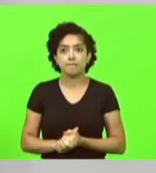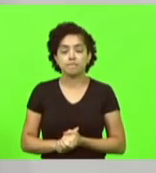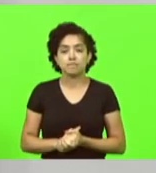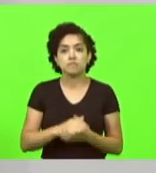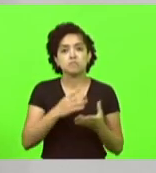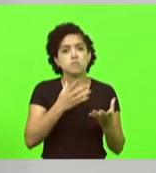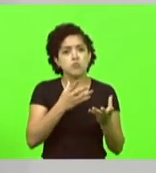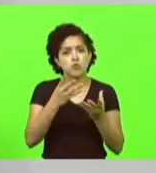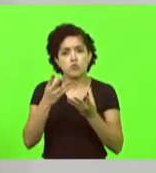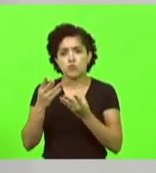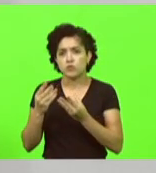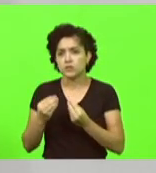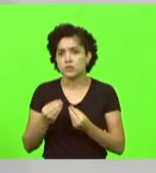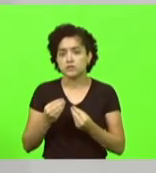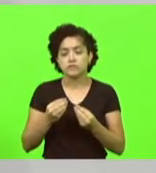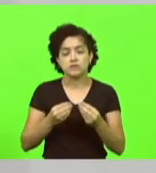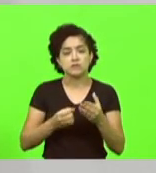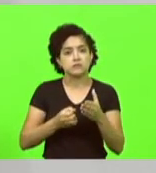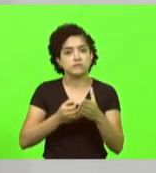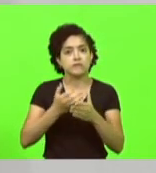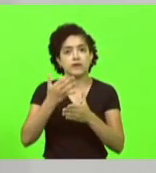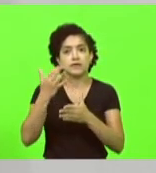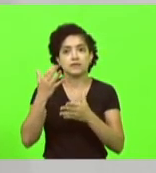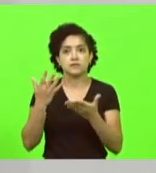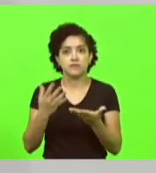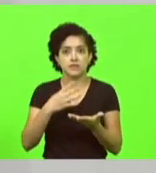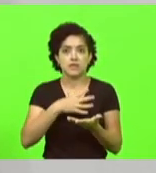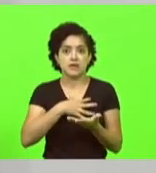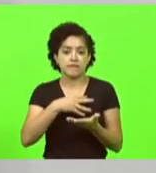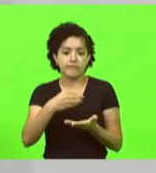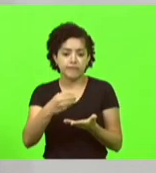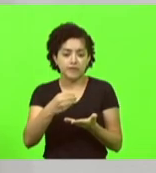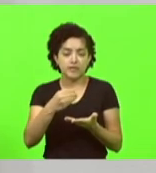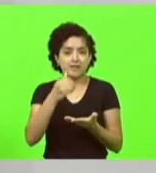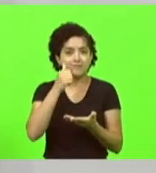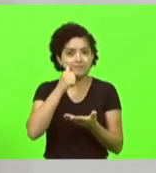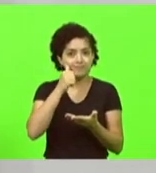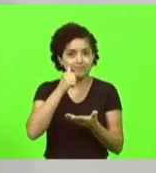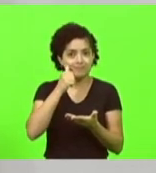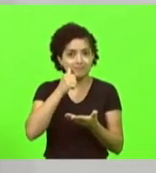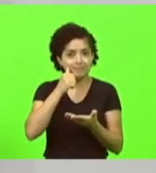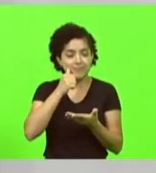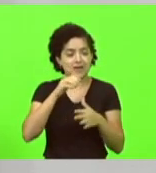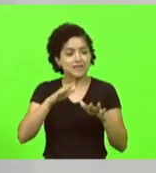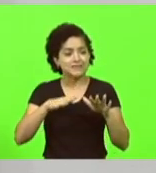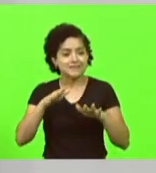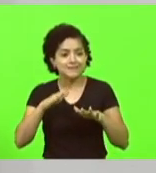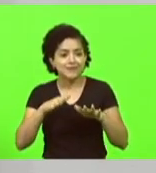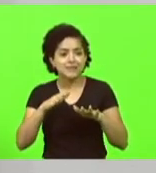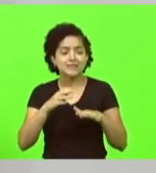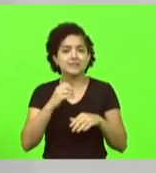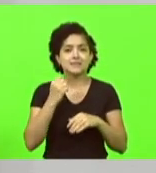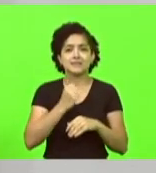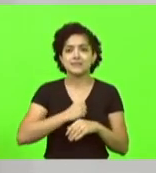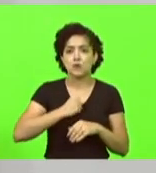vezes, muitas, nossas filhas sentiram a nossa falta,